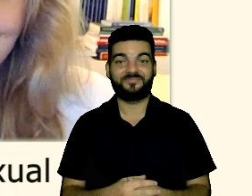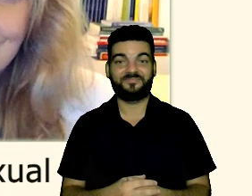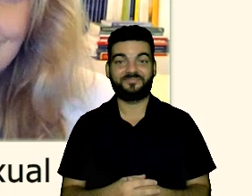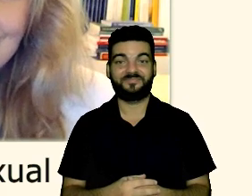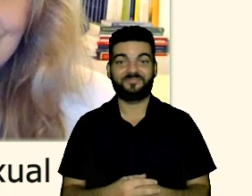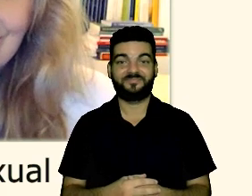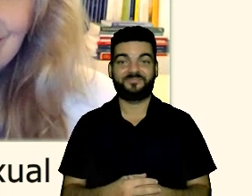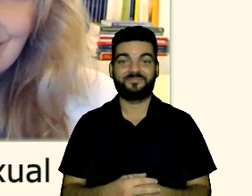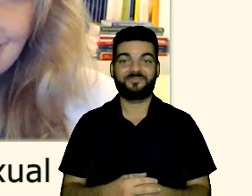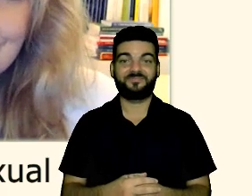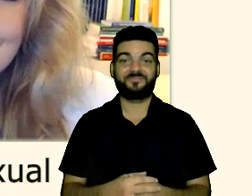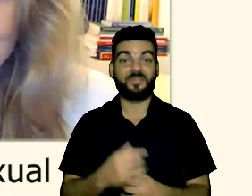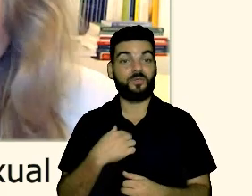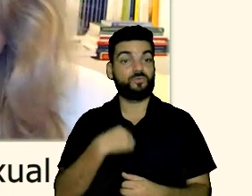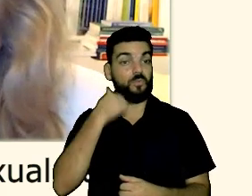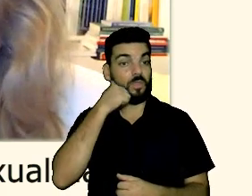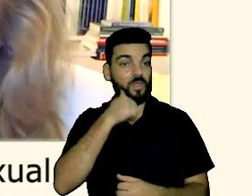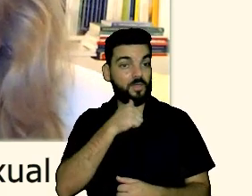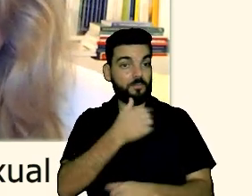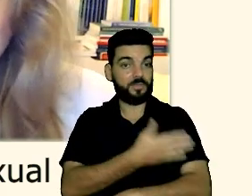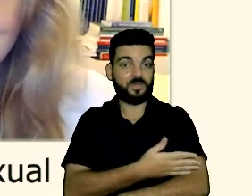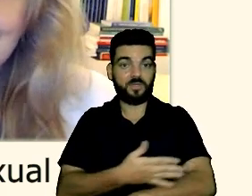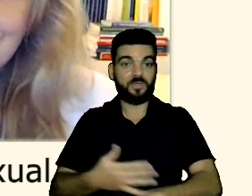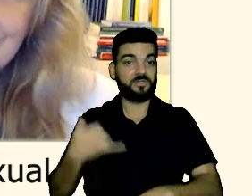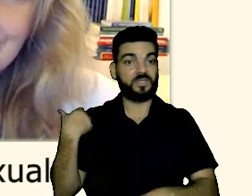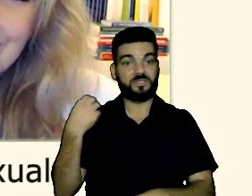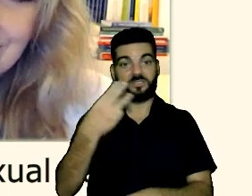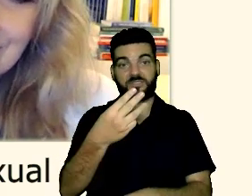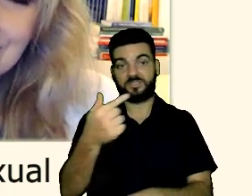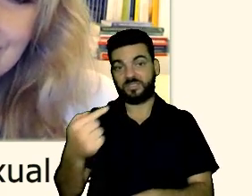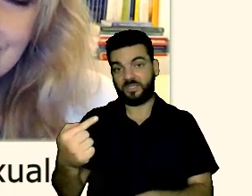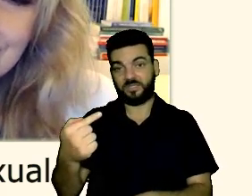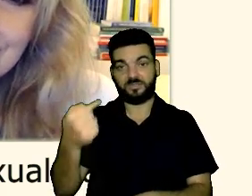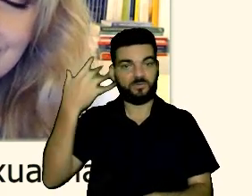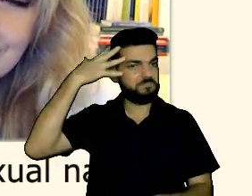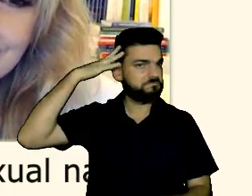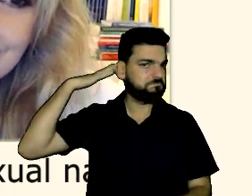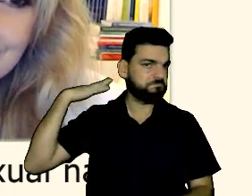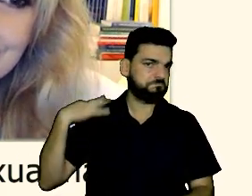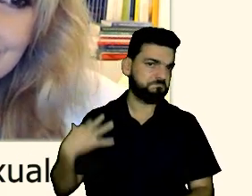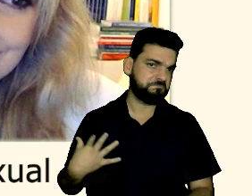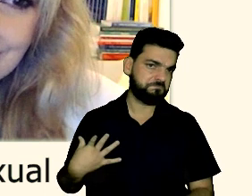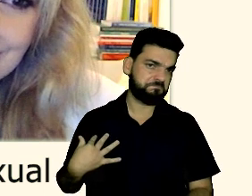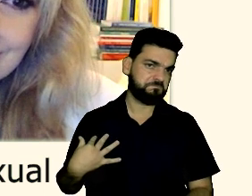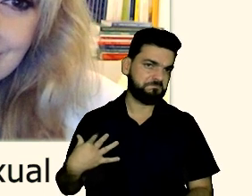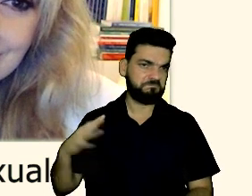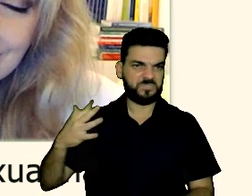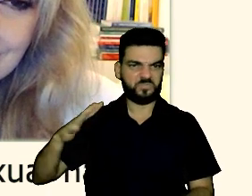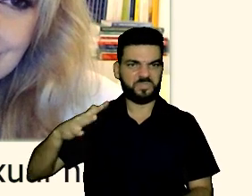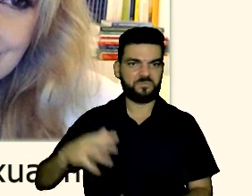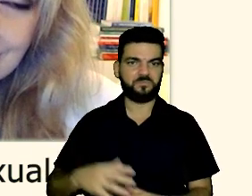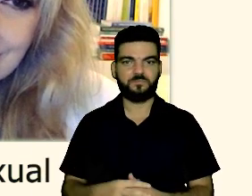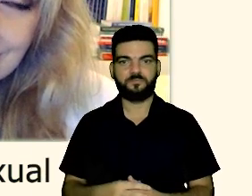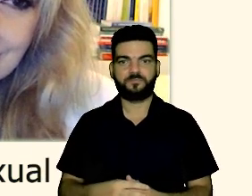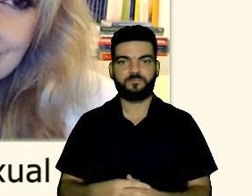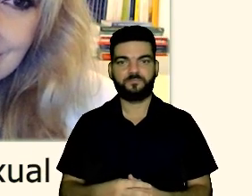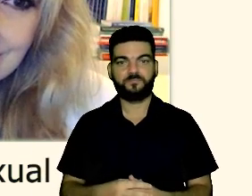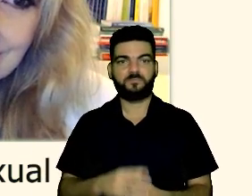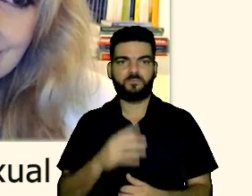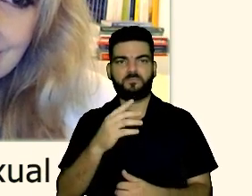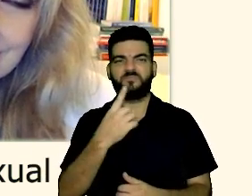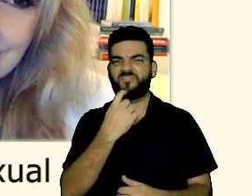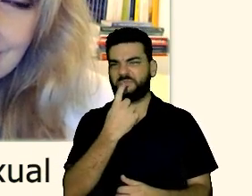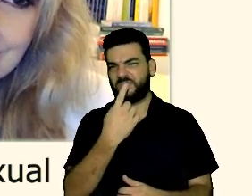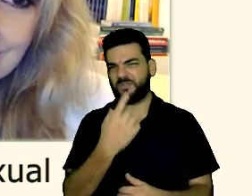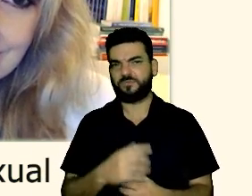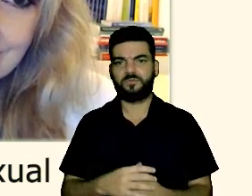bem-vinda. Muito obrigada, doutora. Vou começar então com a descrição. Eu sou uma mulher branca